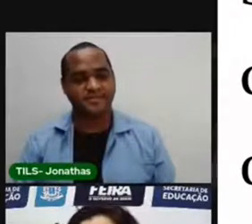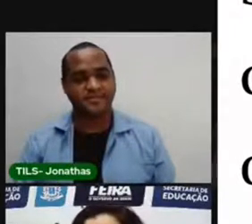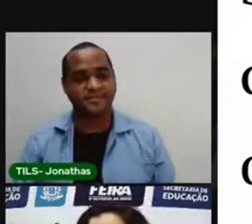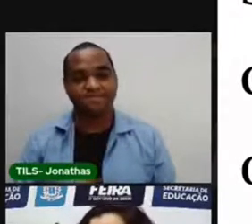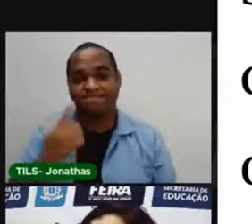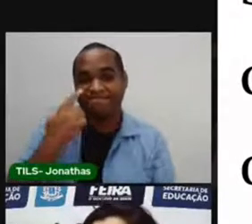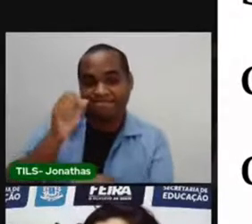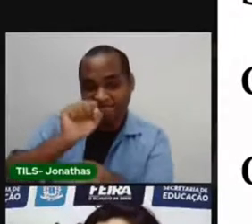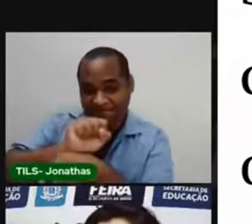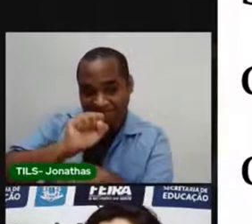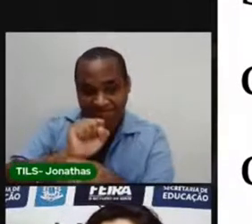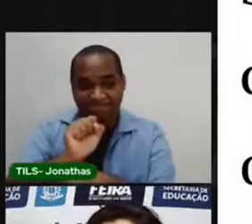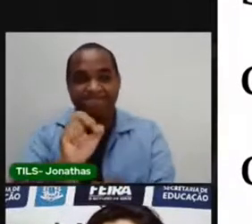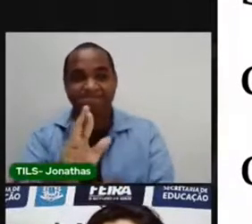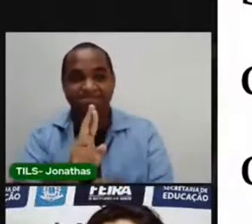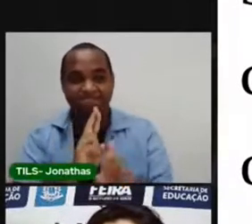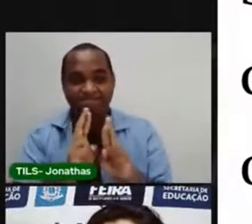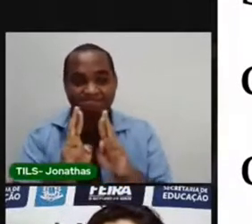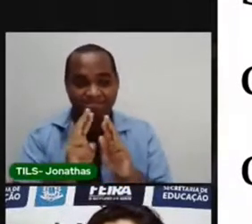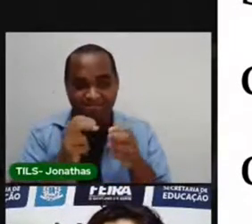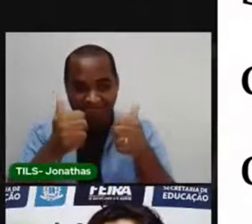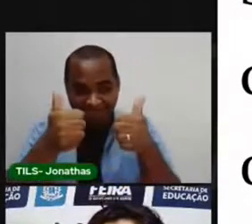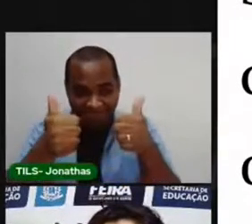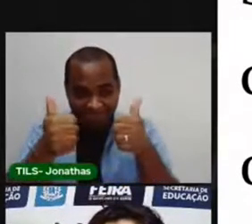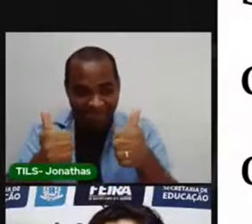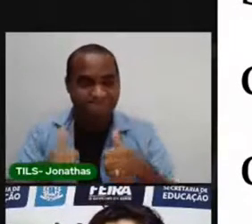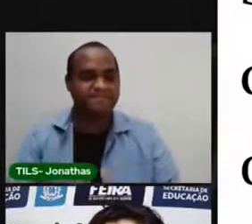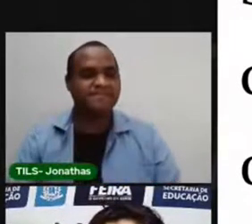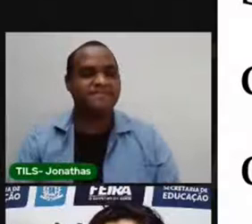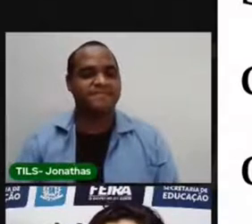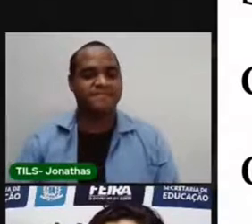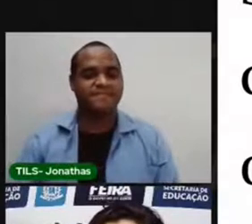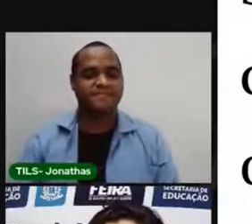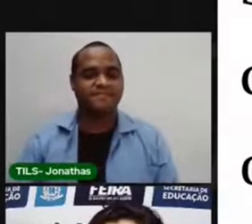Estou esperando vocês responderem. Respondam aí.